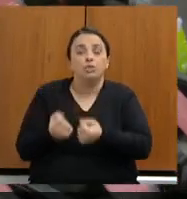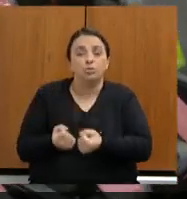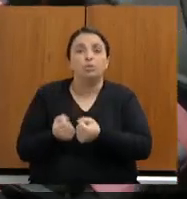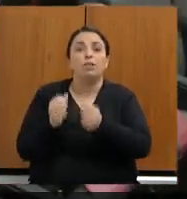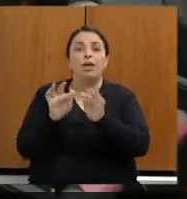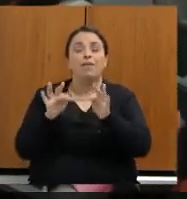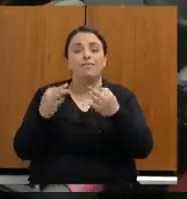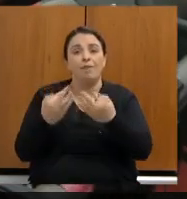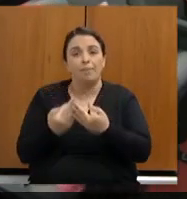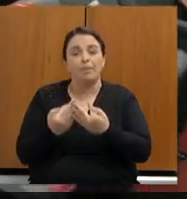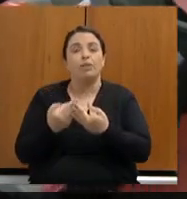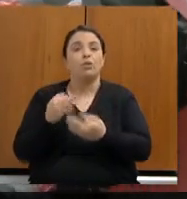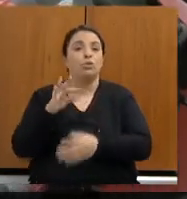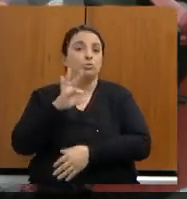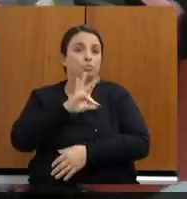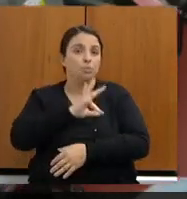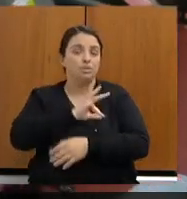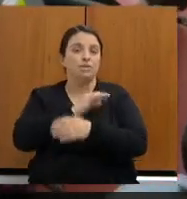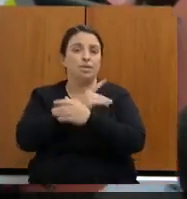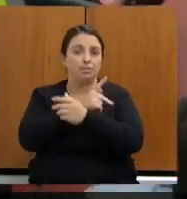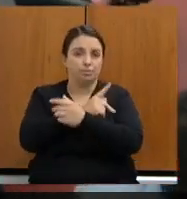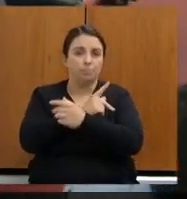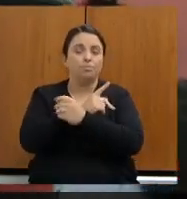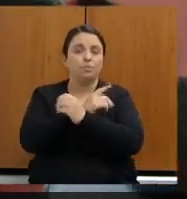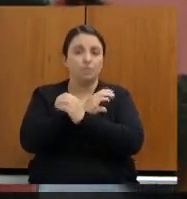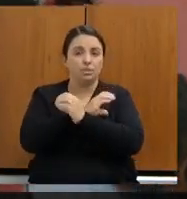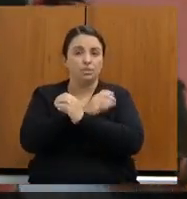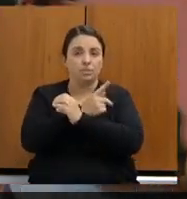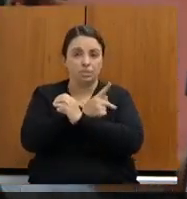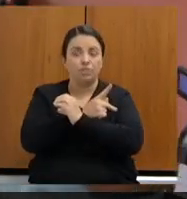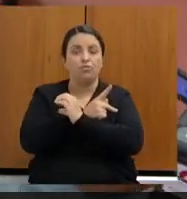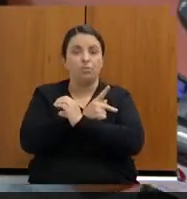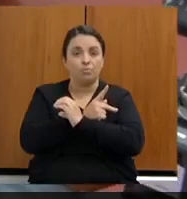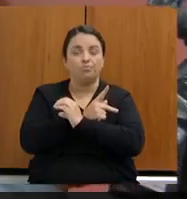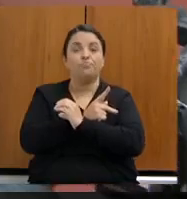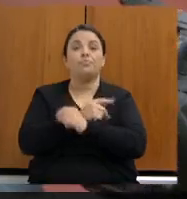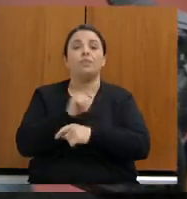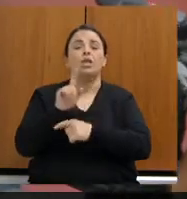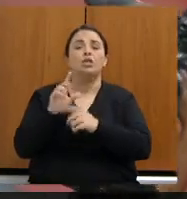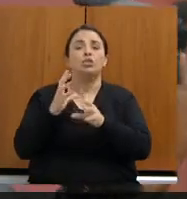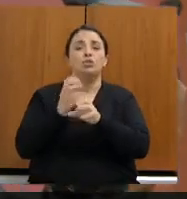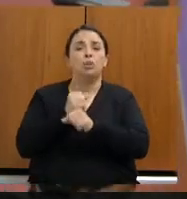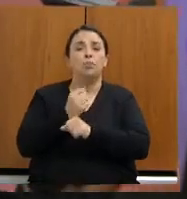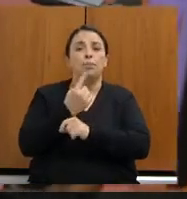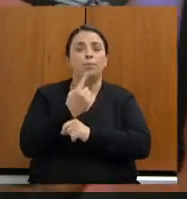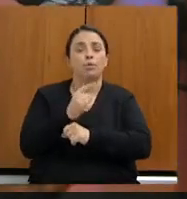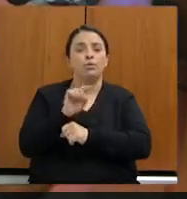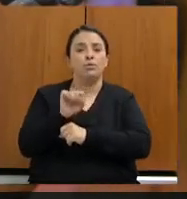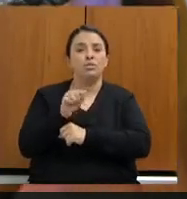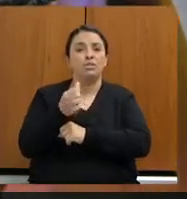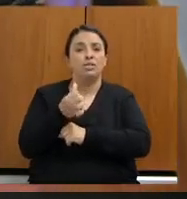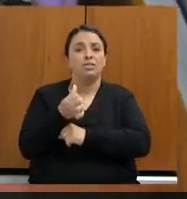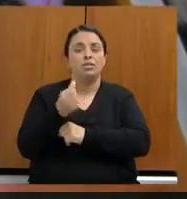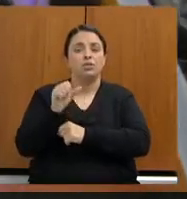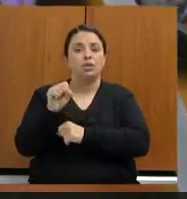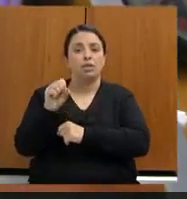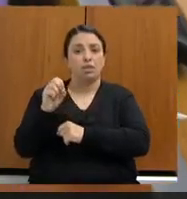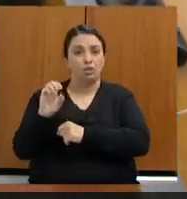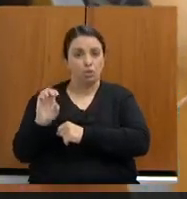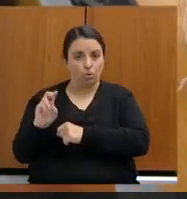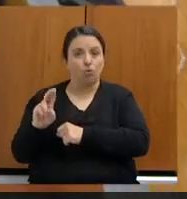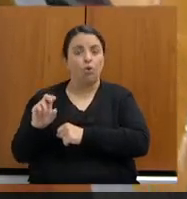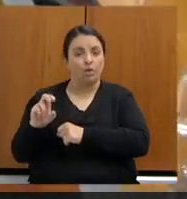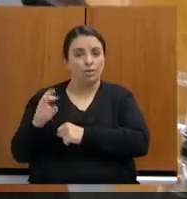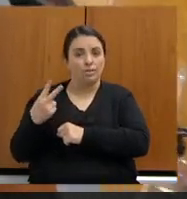Diretoria de Recursos Humanos esse número 1872 atendimentos implica o aumento em relação ao ano anterior